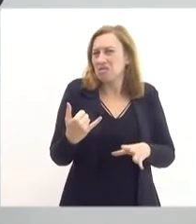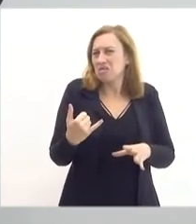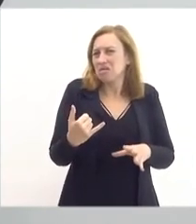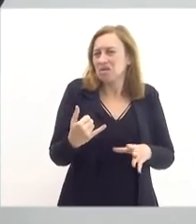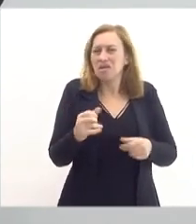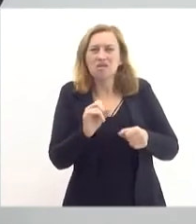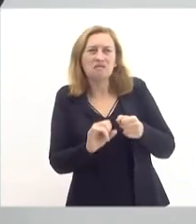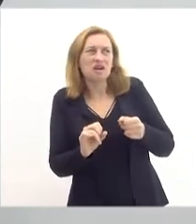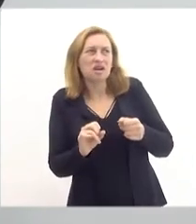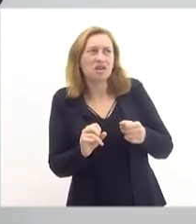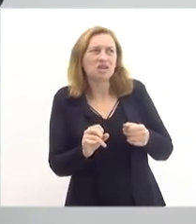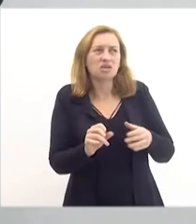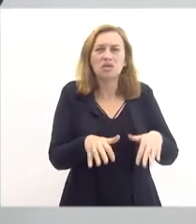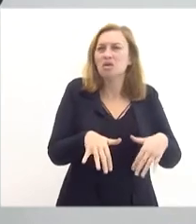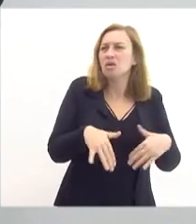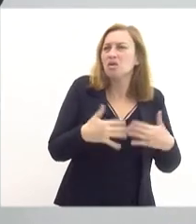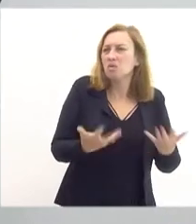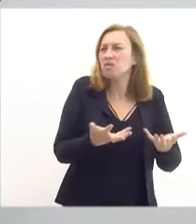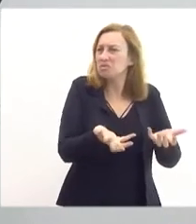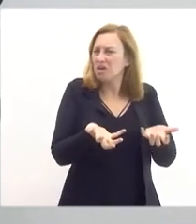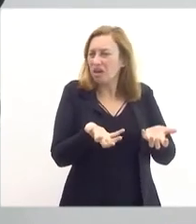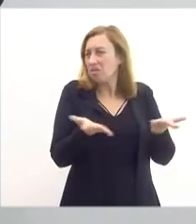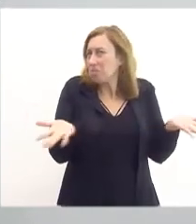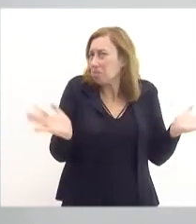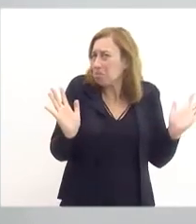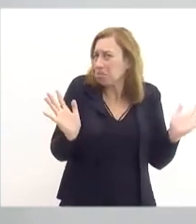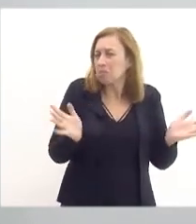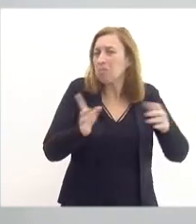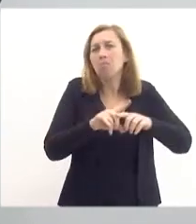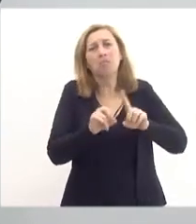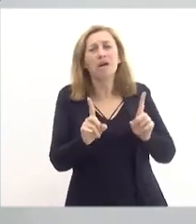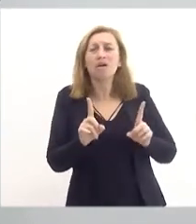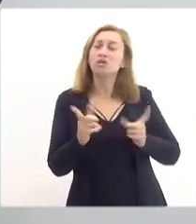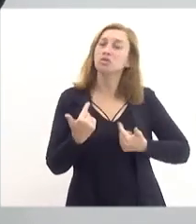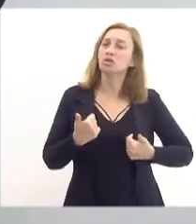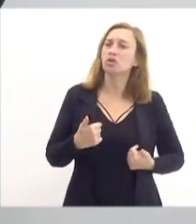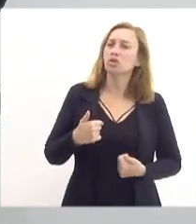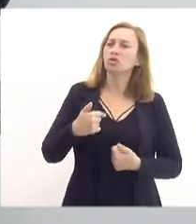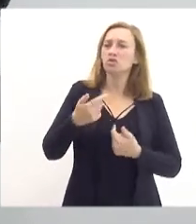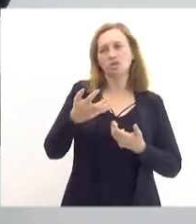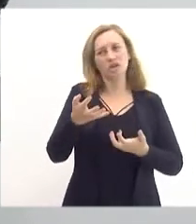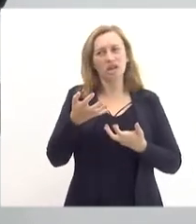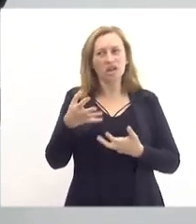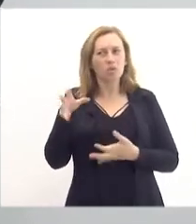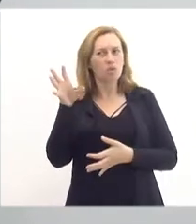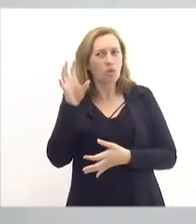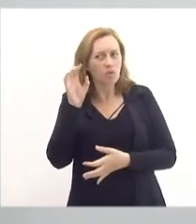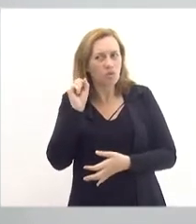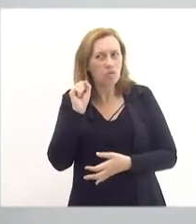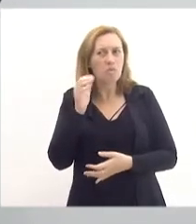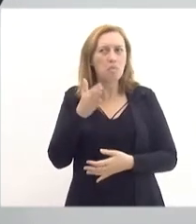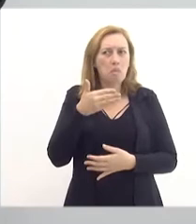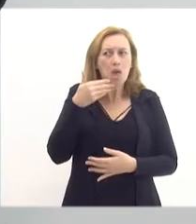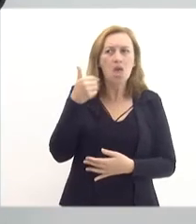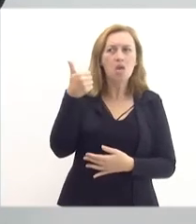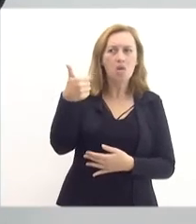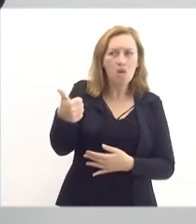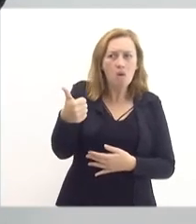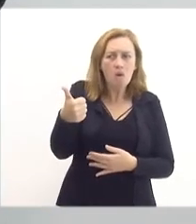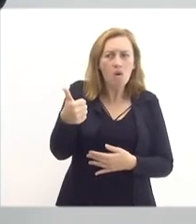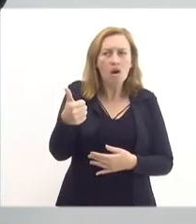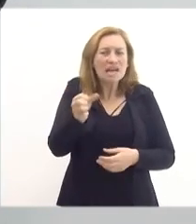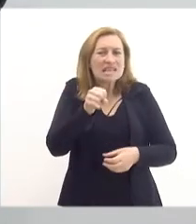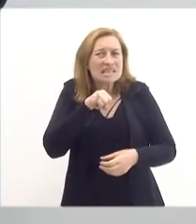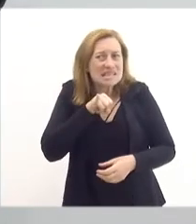quiser sobre o tema que exato, quiser. Exato, né? Exato. Mas eu, o que eu estou querendo auscultar, né, é se